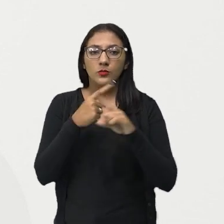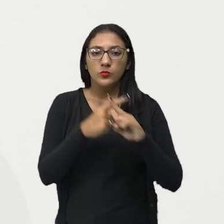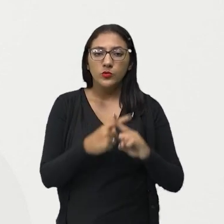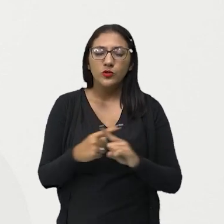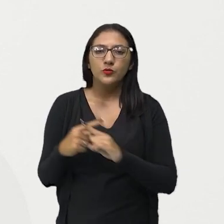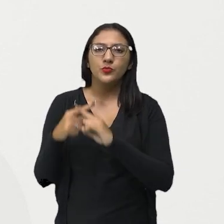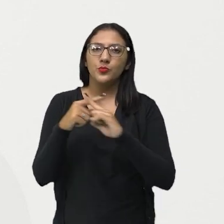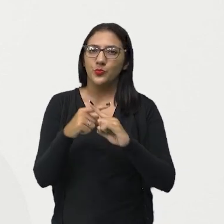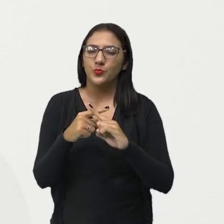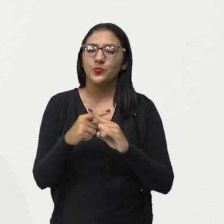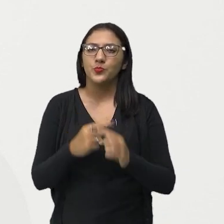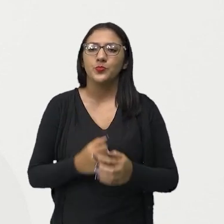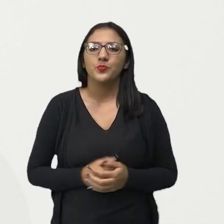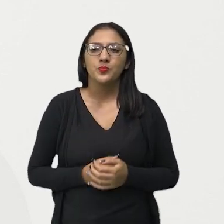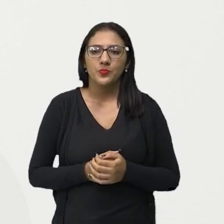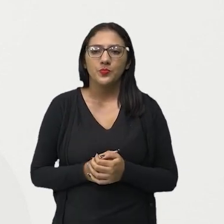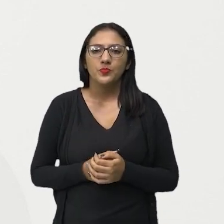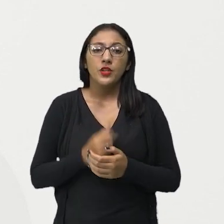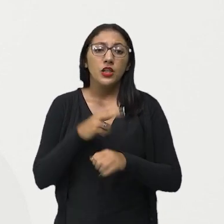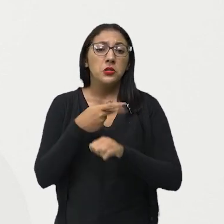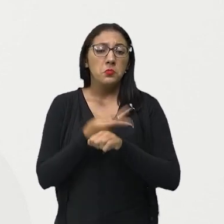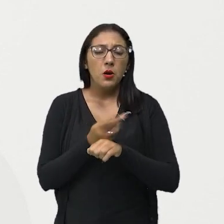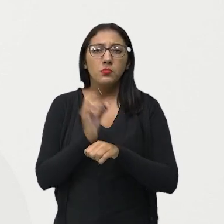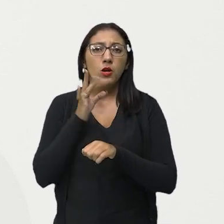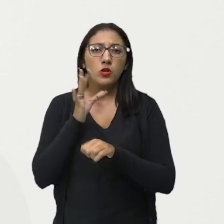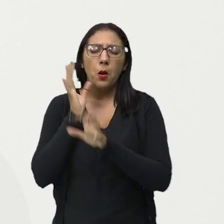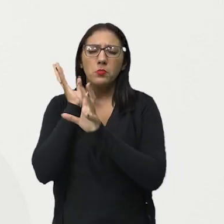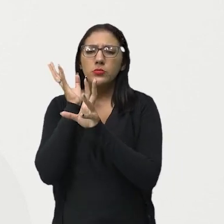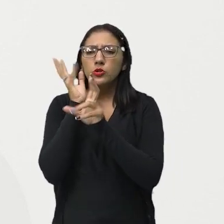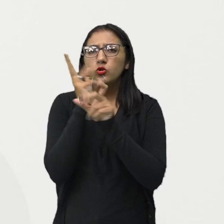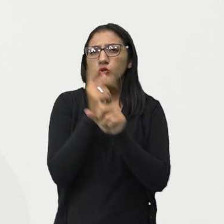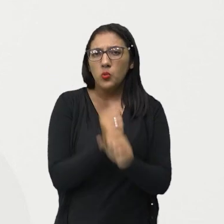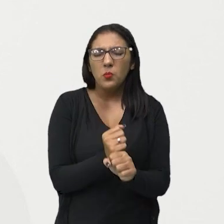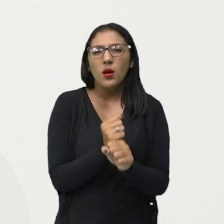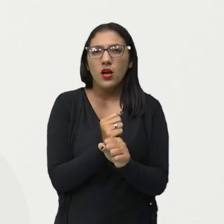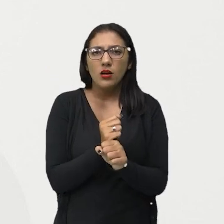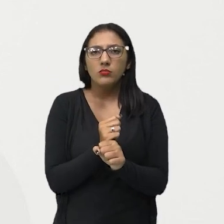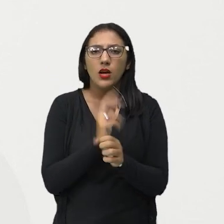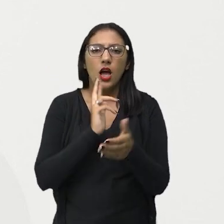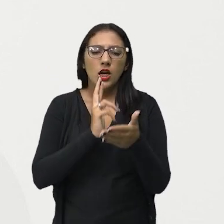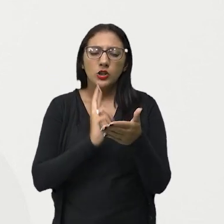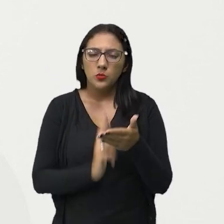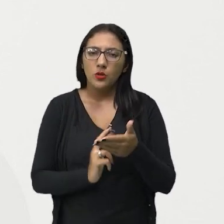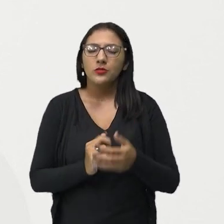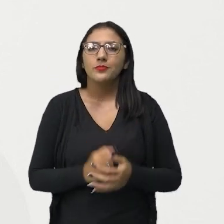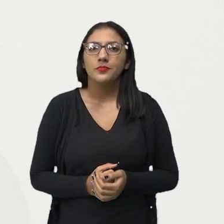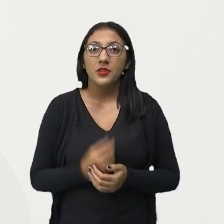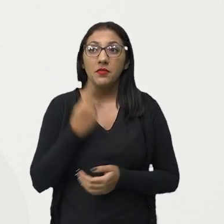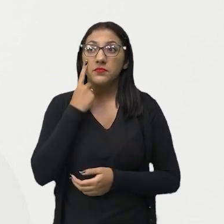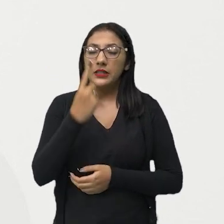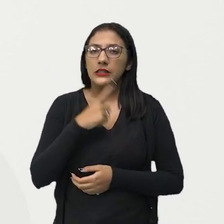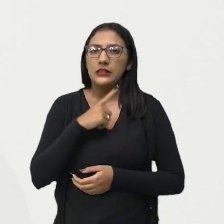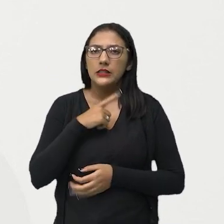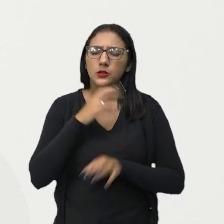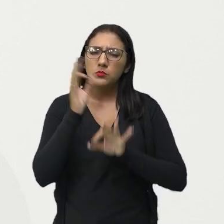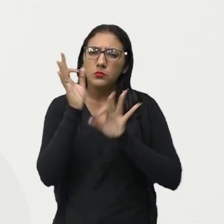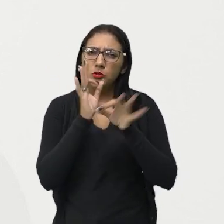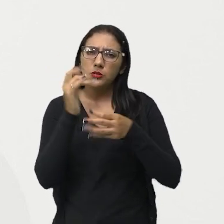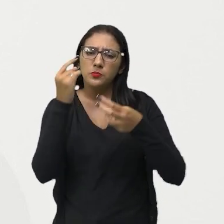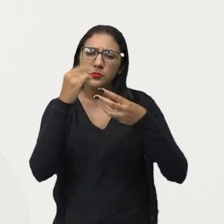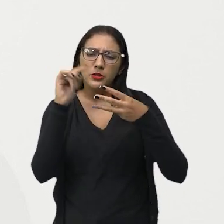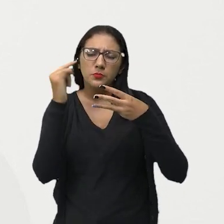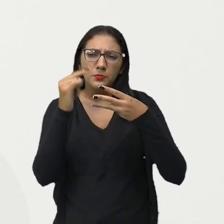das mesmas. Depois é só somar os numeradores obtidos. Então temos um procedimento aí, né,